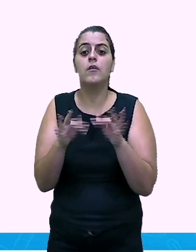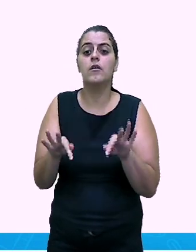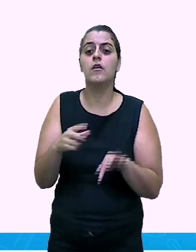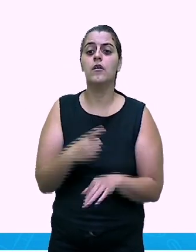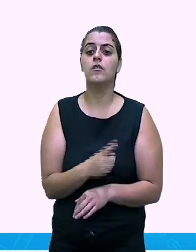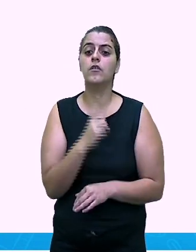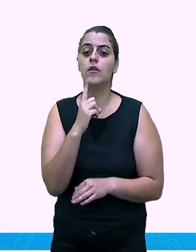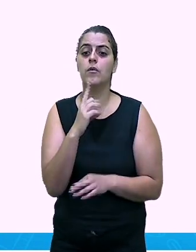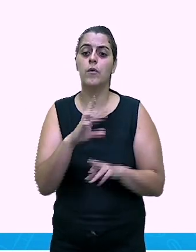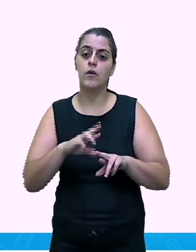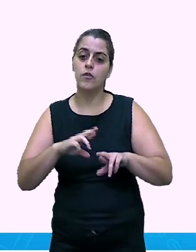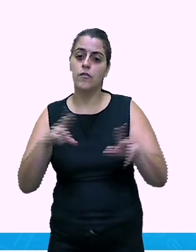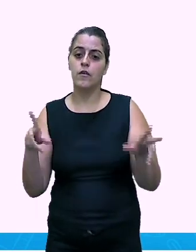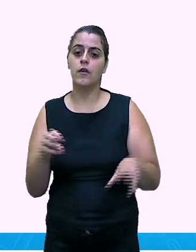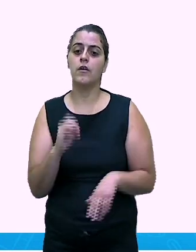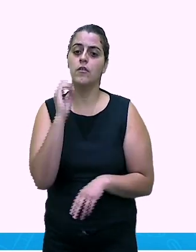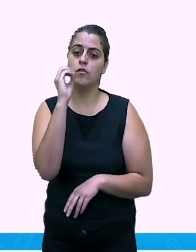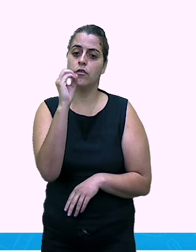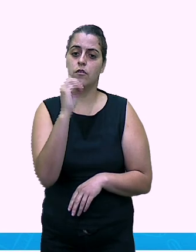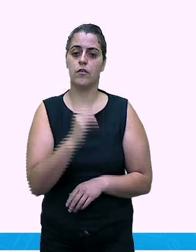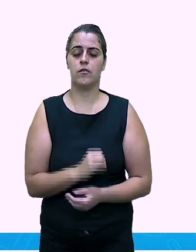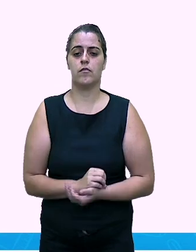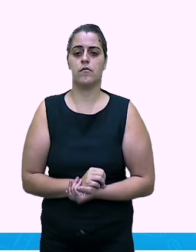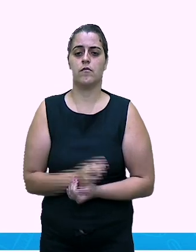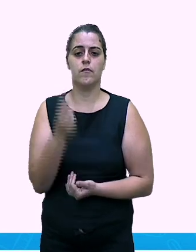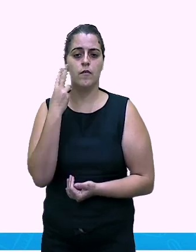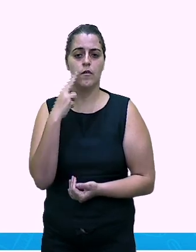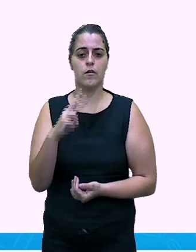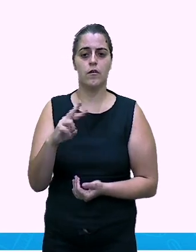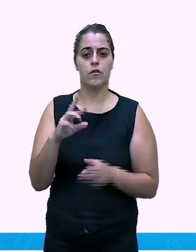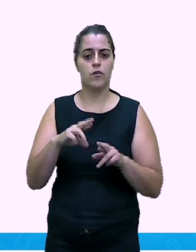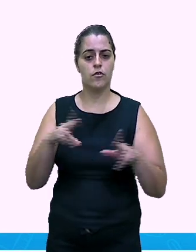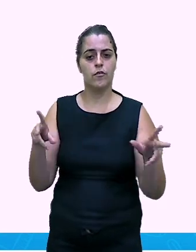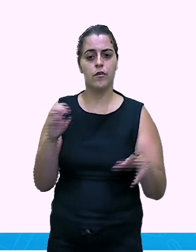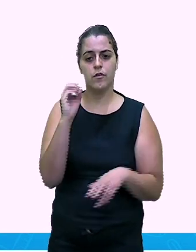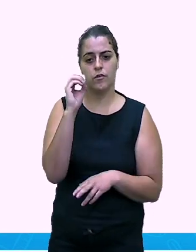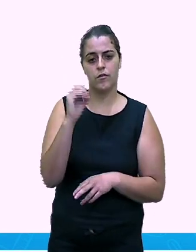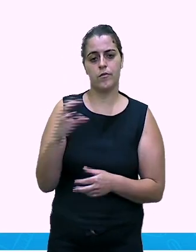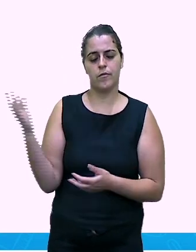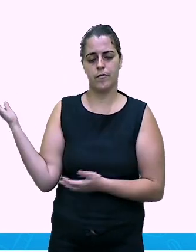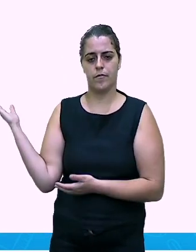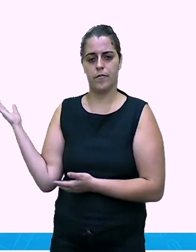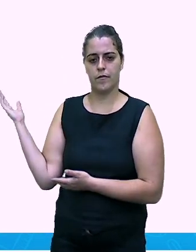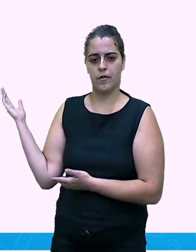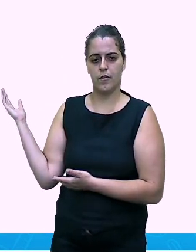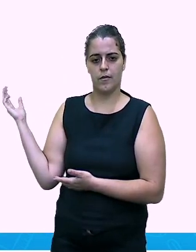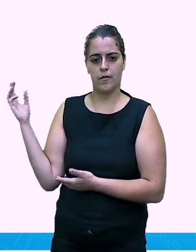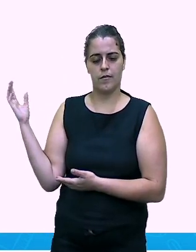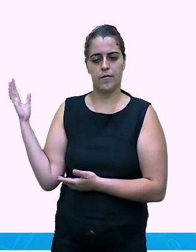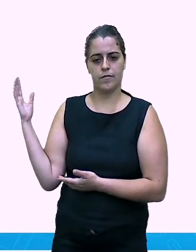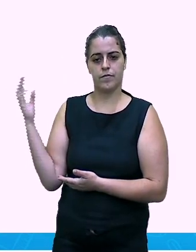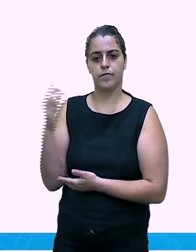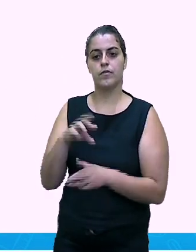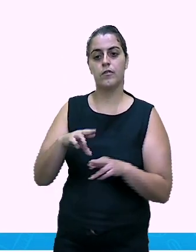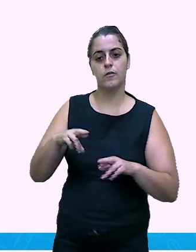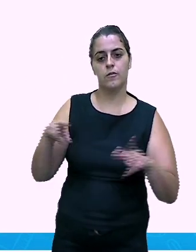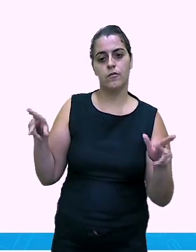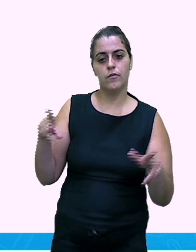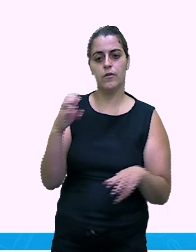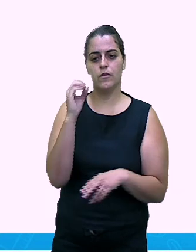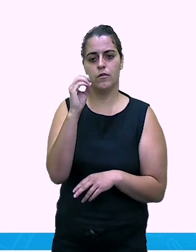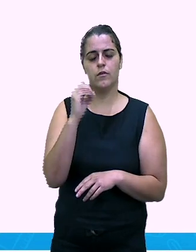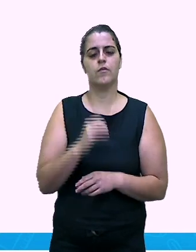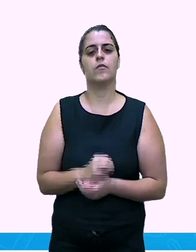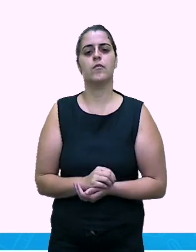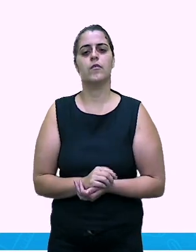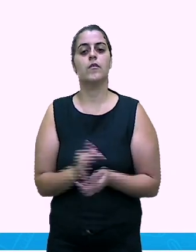foi diferente de zero. Olha, diferente de zero. Então, quando nós temos um resto diferente de zero, a